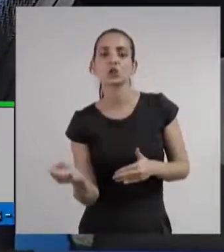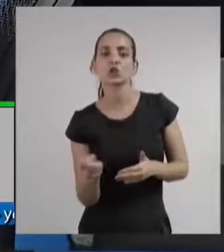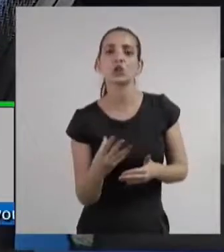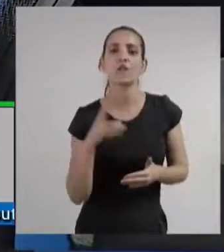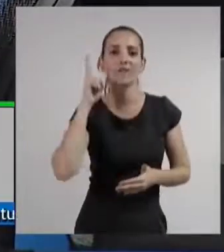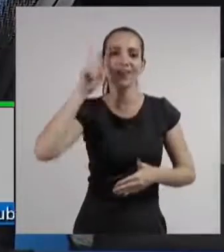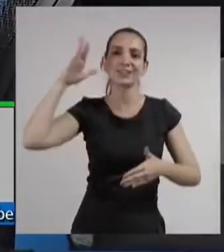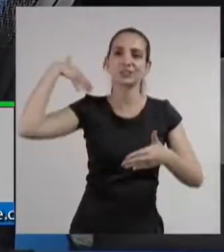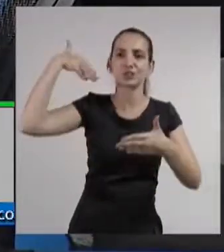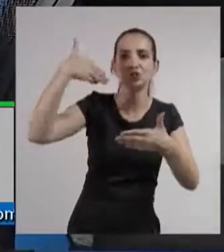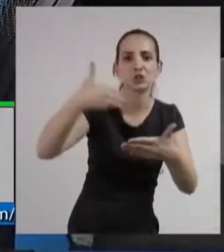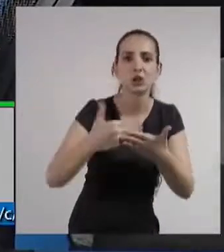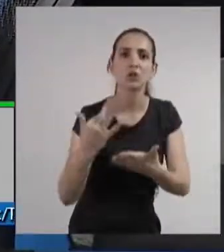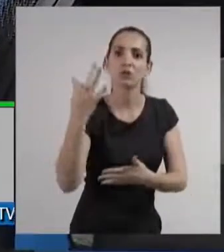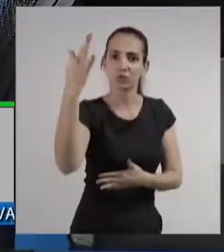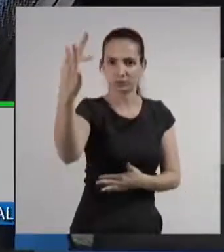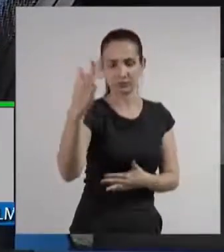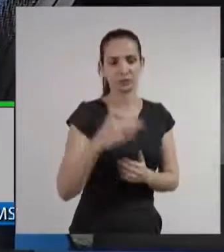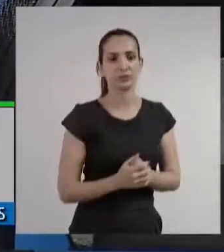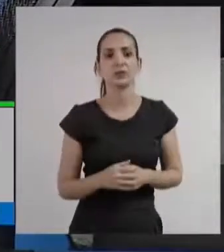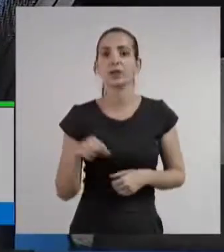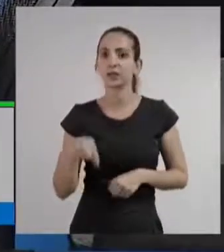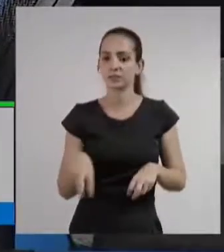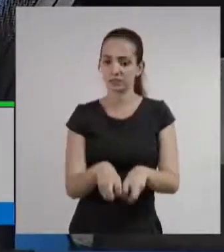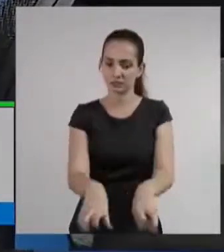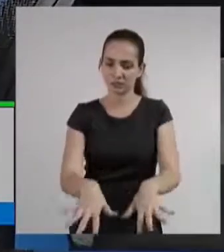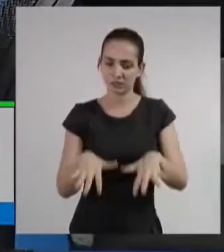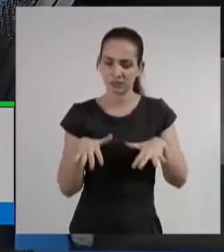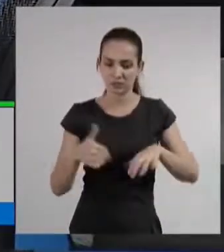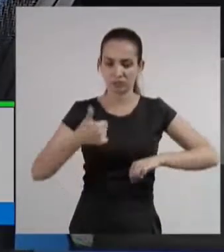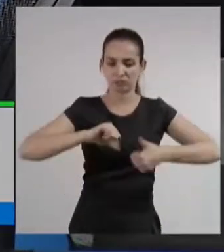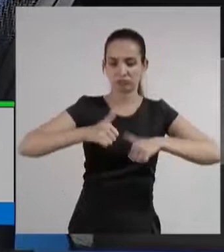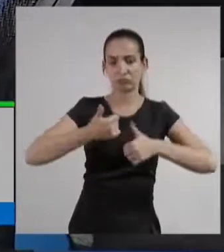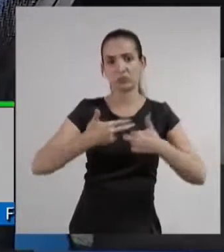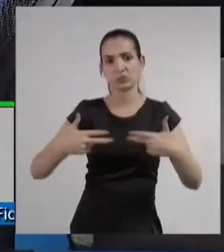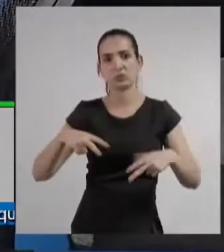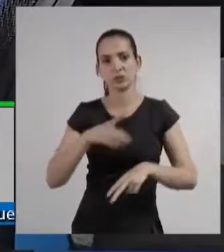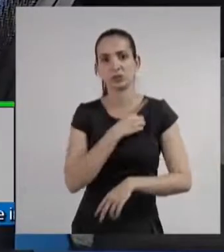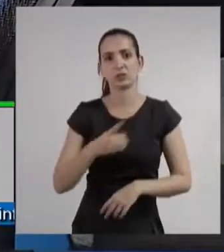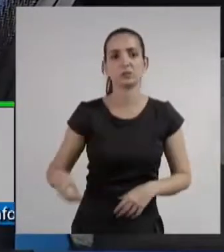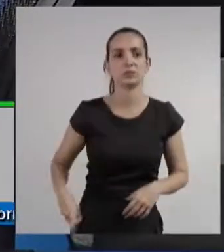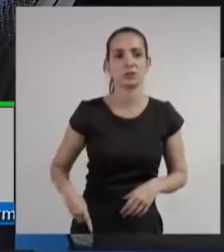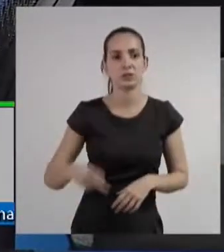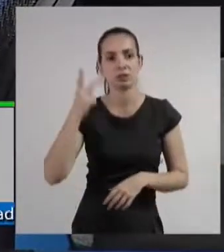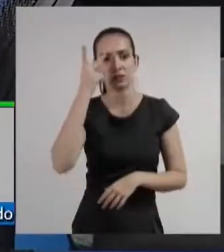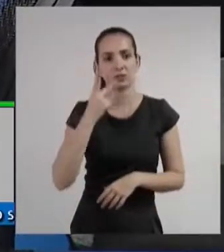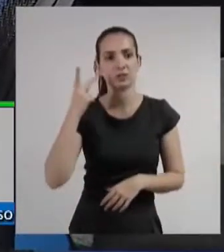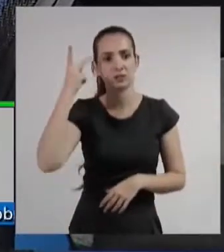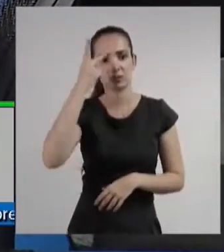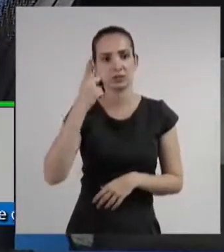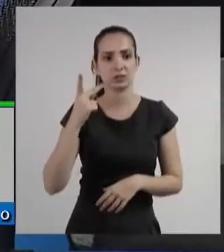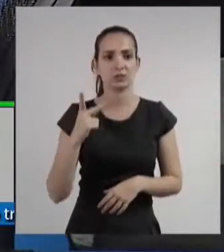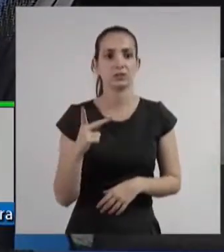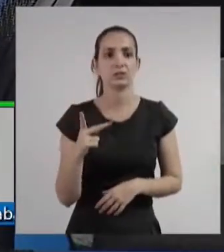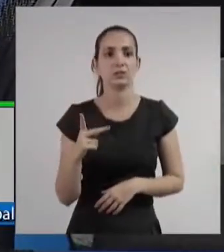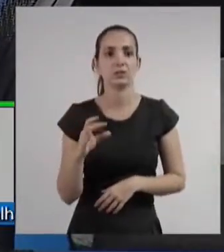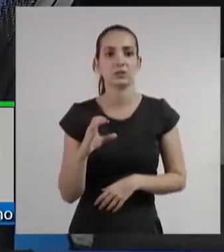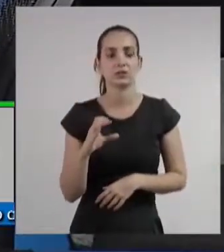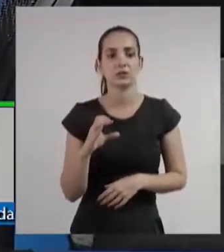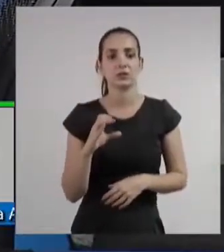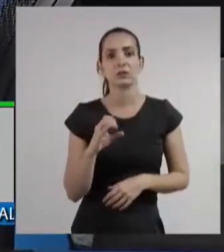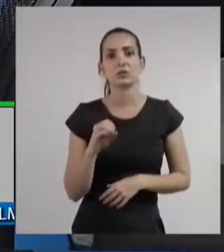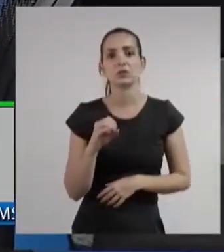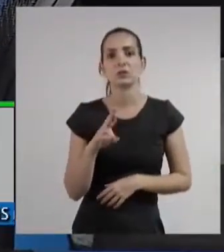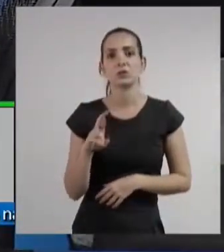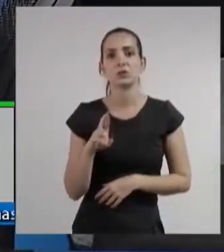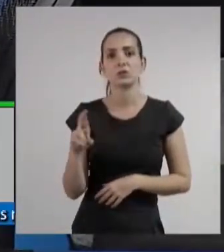sua história como se fosse única. Plenário das deliberações, deputado Maurício Picarelli, corregedor-geral da Assembleia Legislativa.